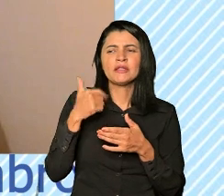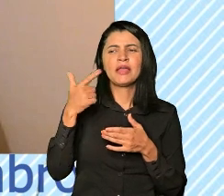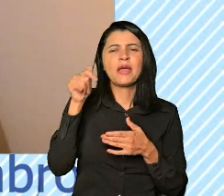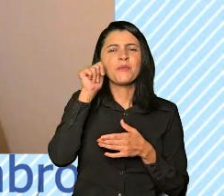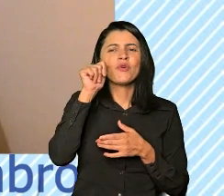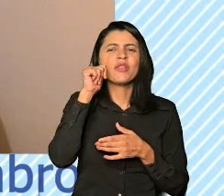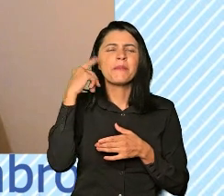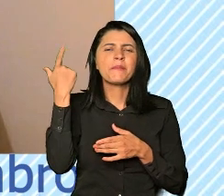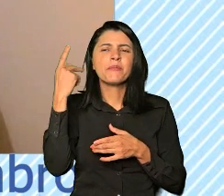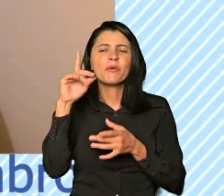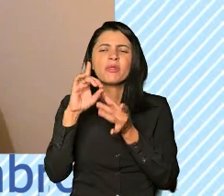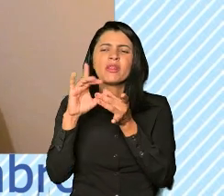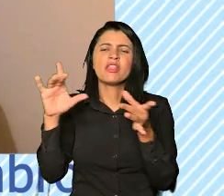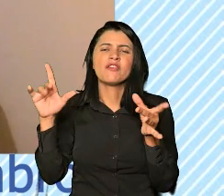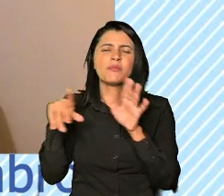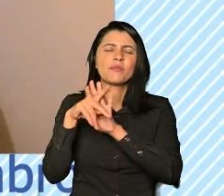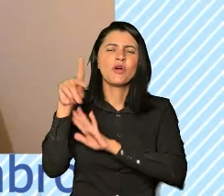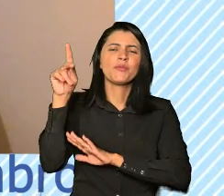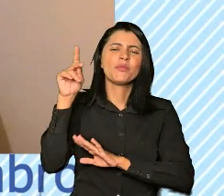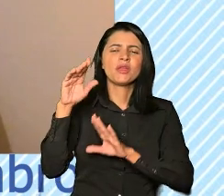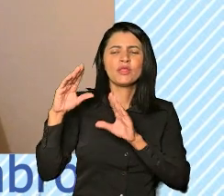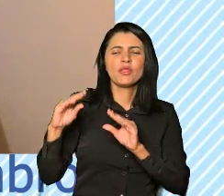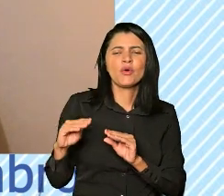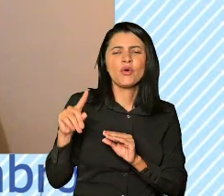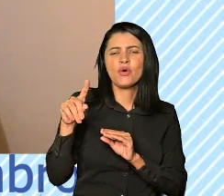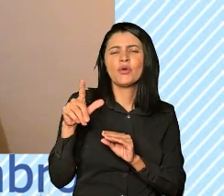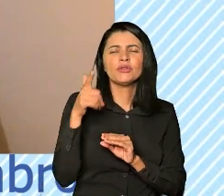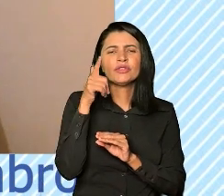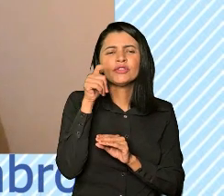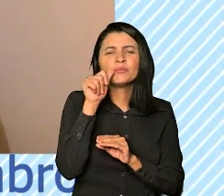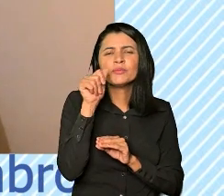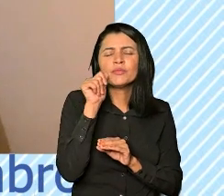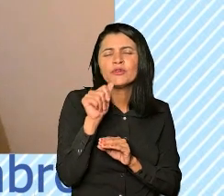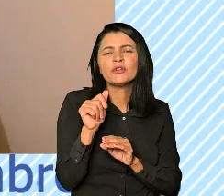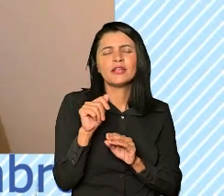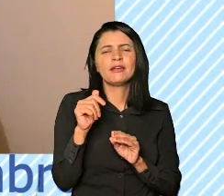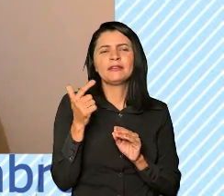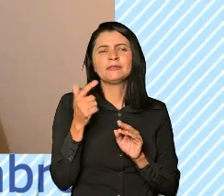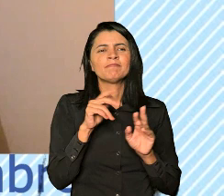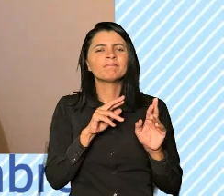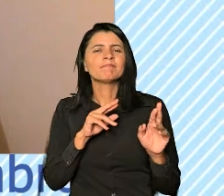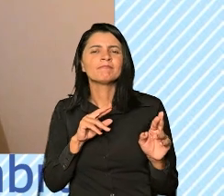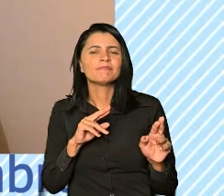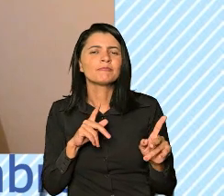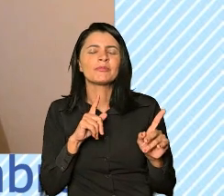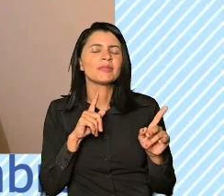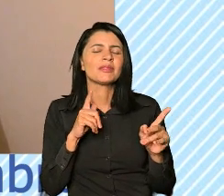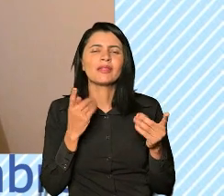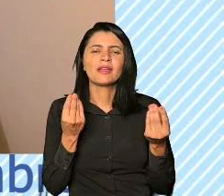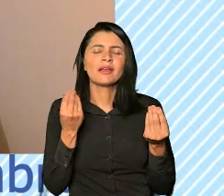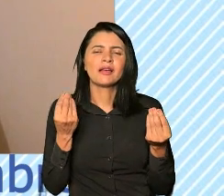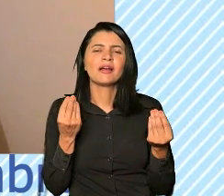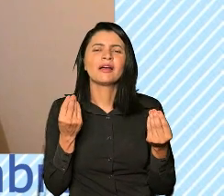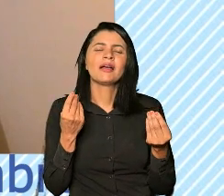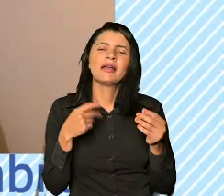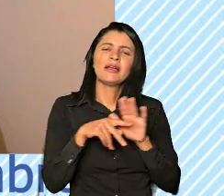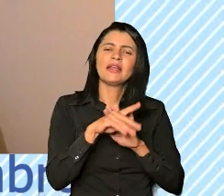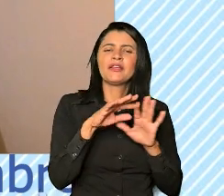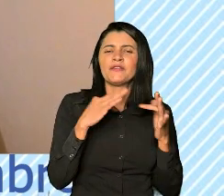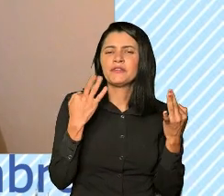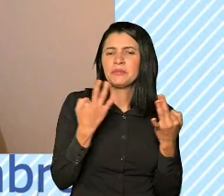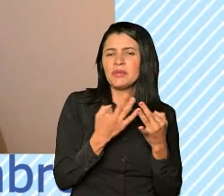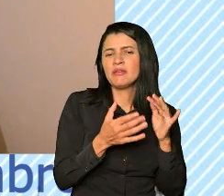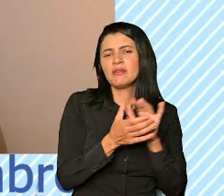mulheres livres, né? São aquelas mulheres que não são as mulheres que constituem